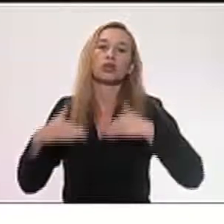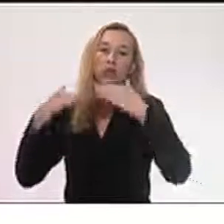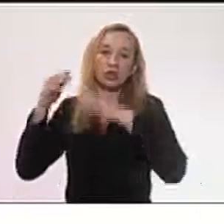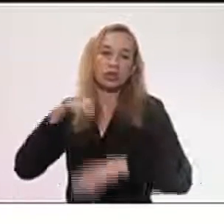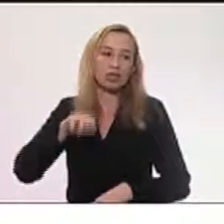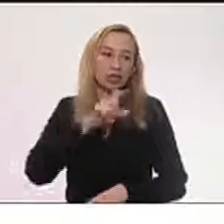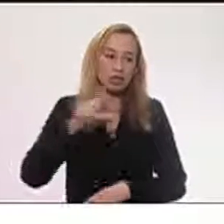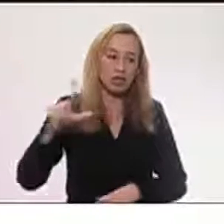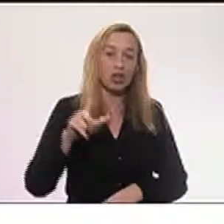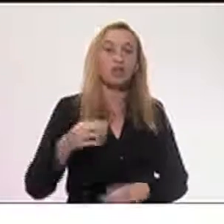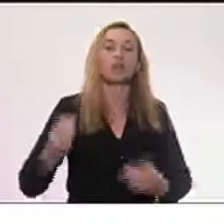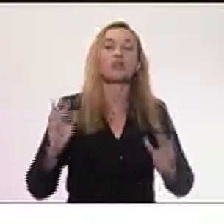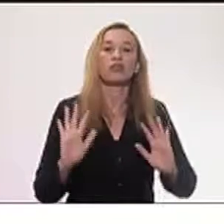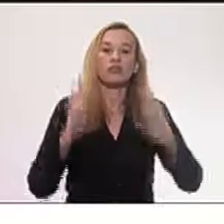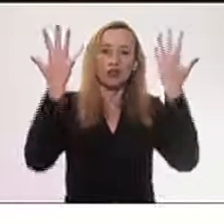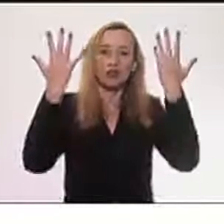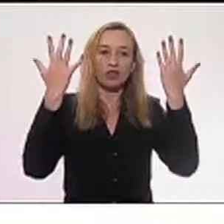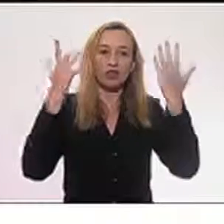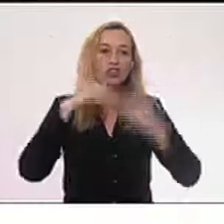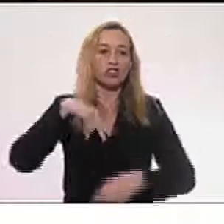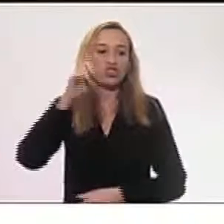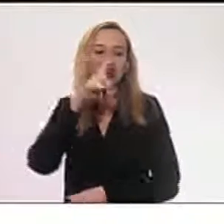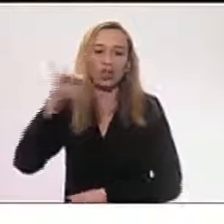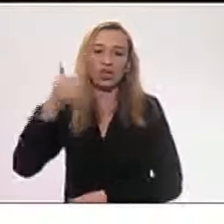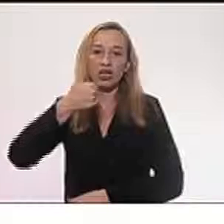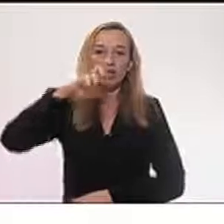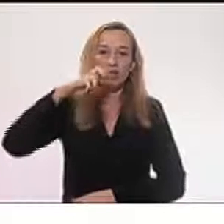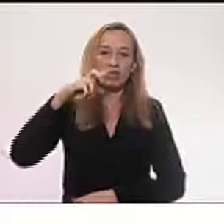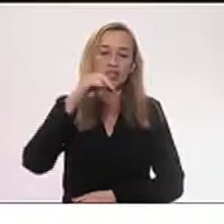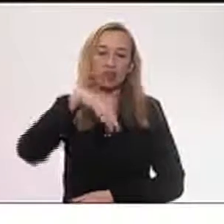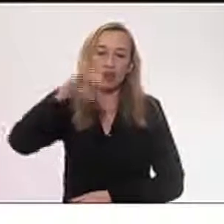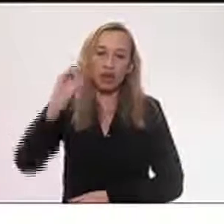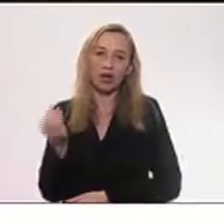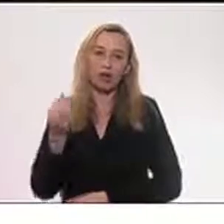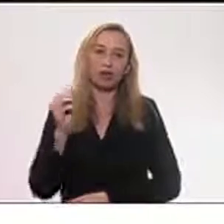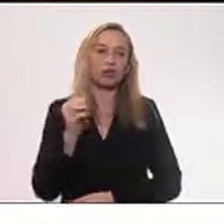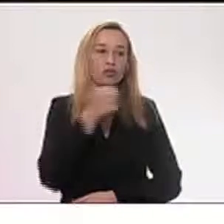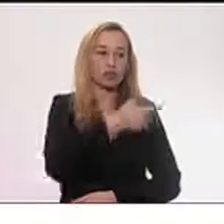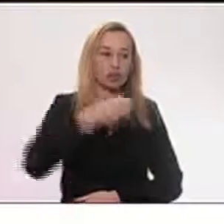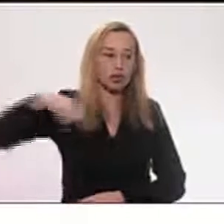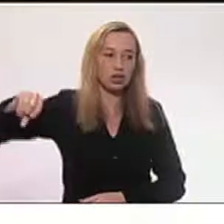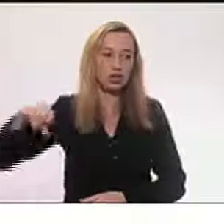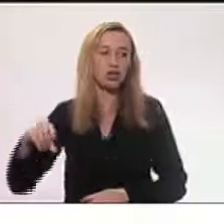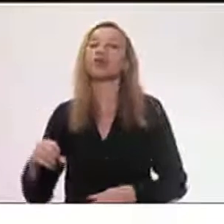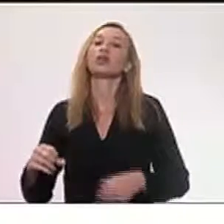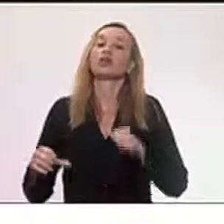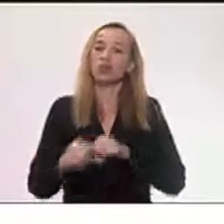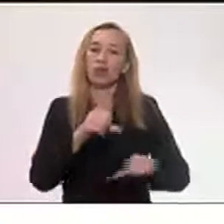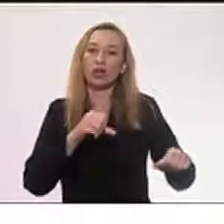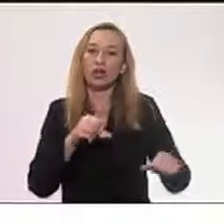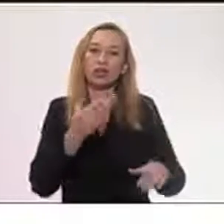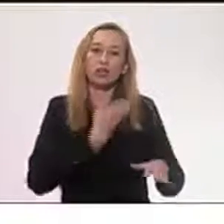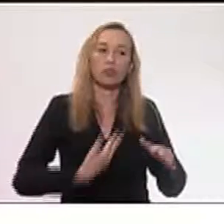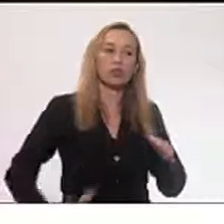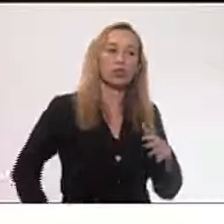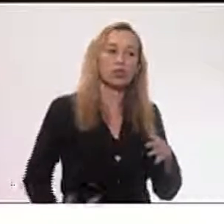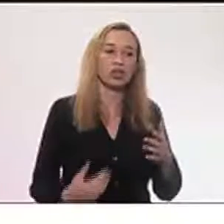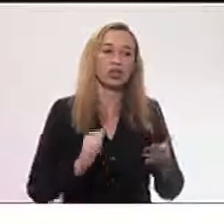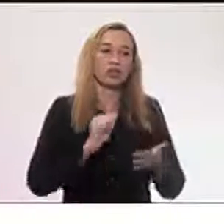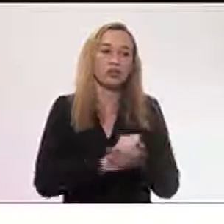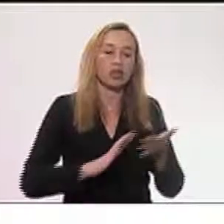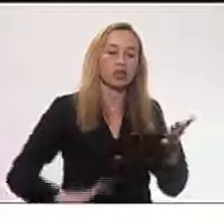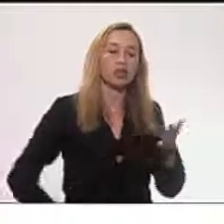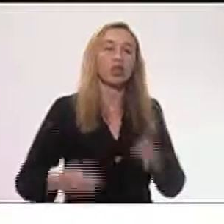Viva o dia 15 de maio de 2019 como enfrentamento e virada dessa política que pratica o governo Bolsonaro